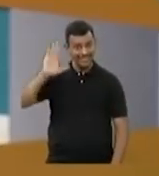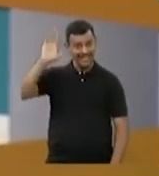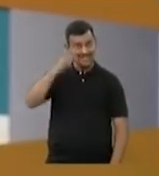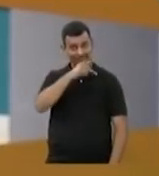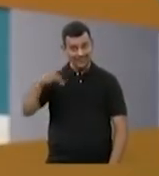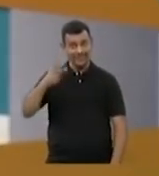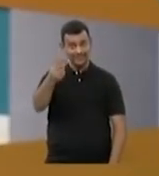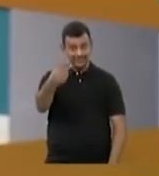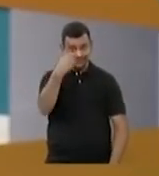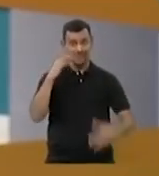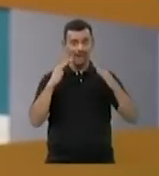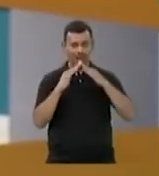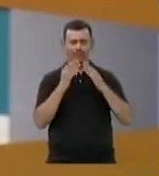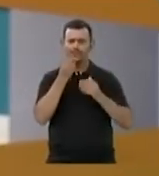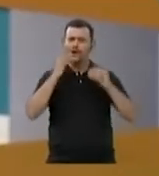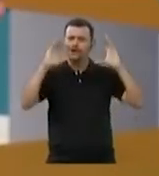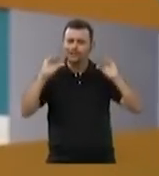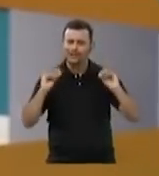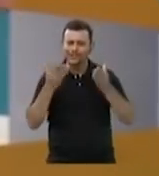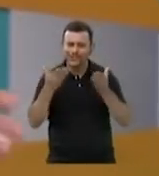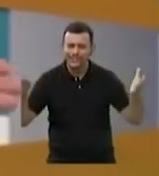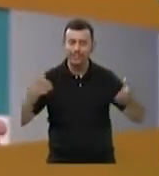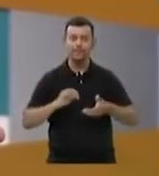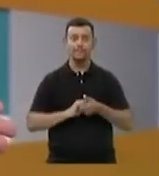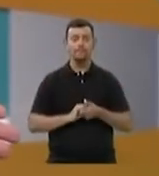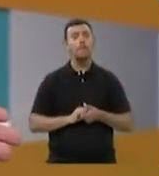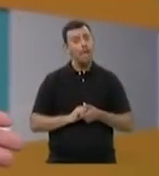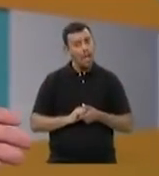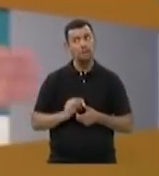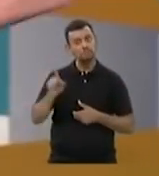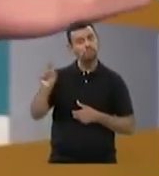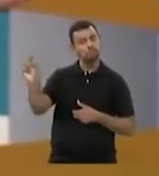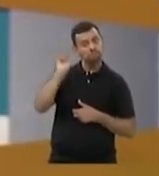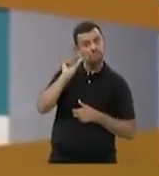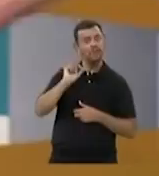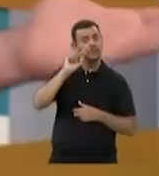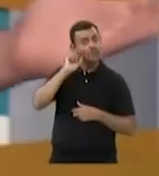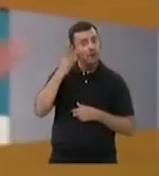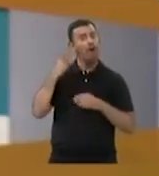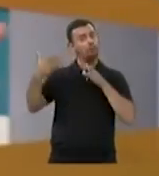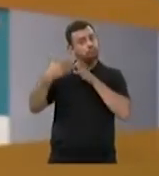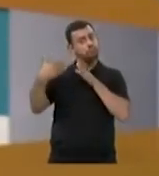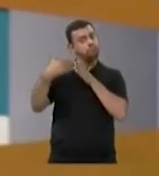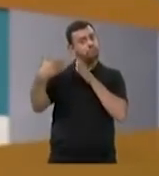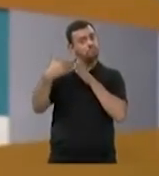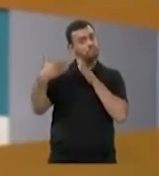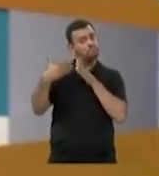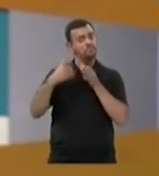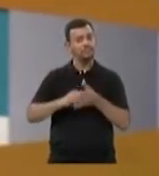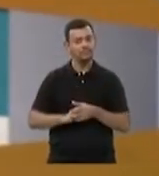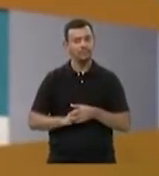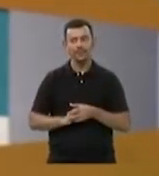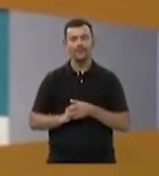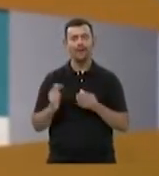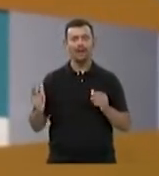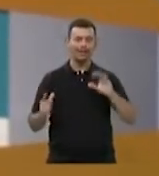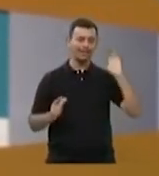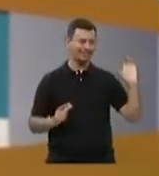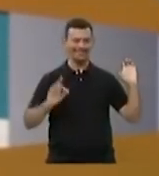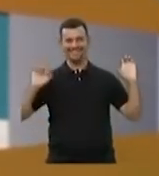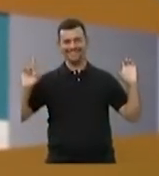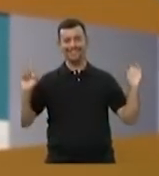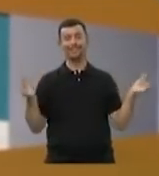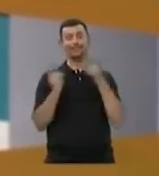casa nesse ponto um dos raros pontos em que eu concordo com alvaro dias veja só que não são suas posições que são trocadas aqui o